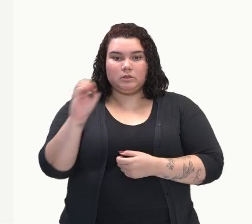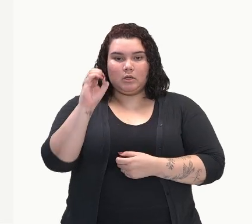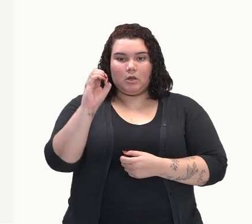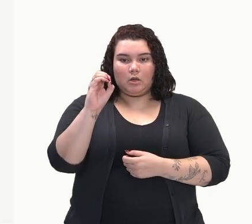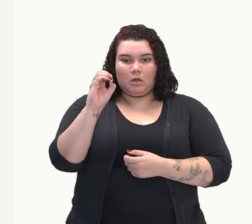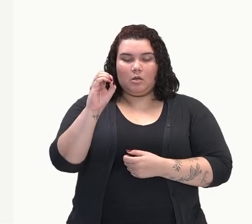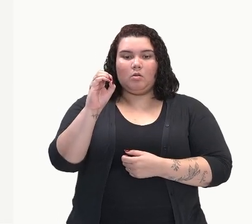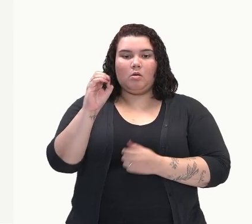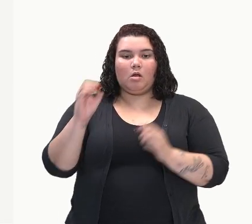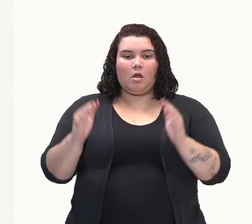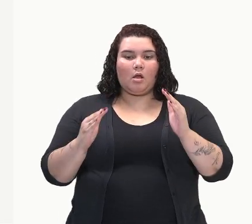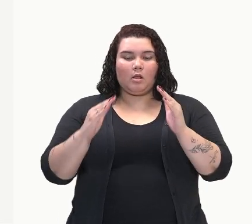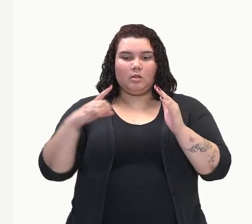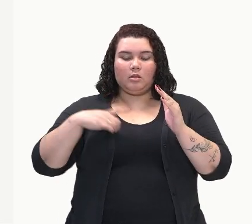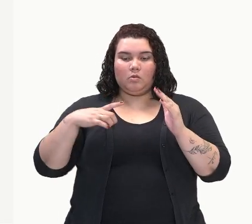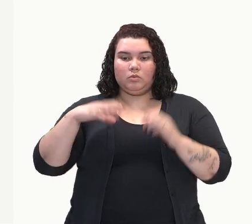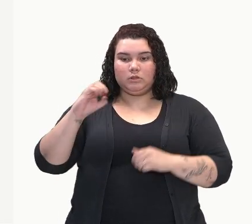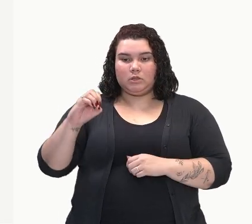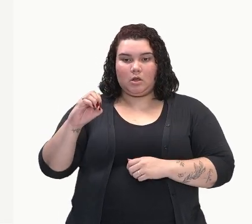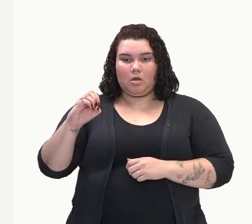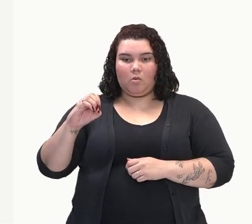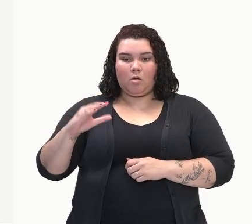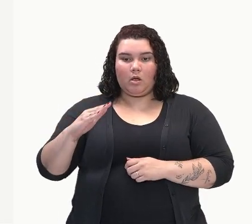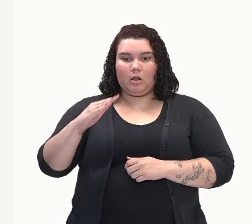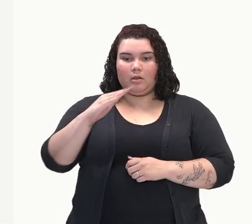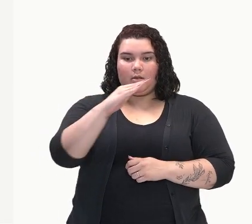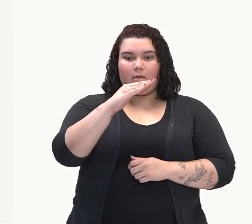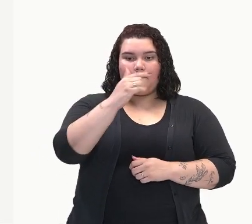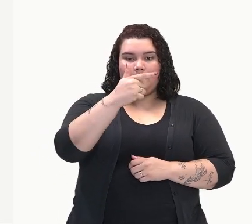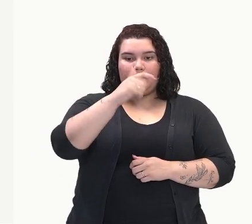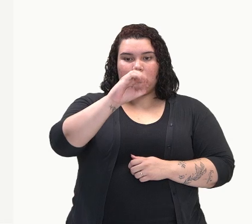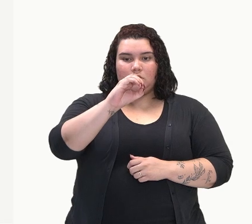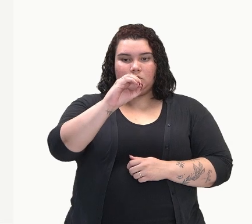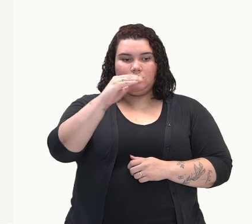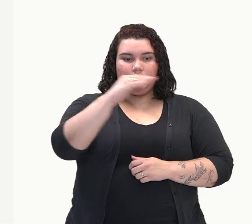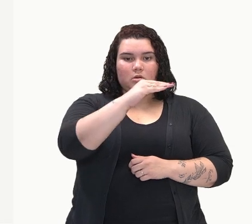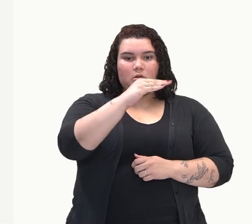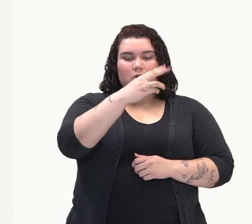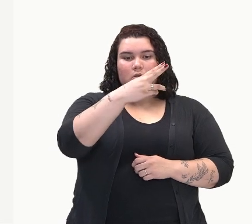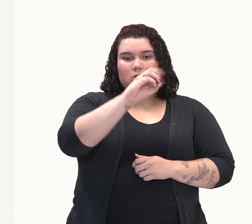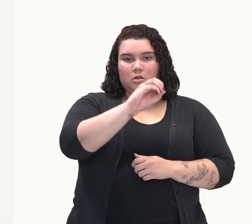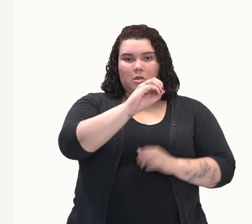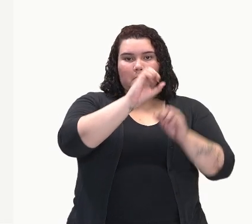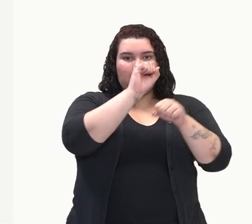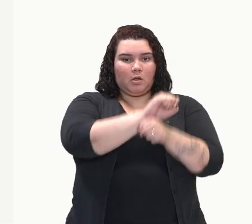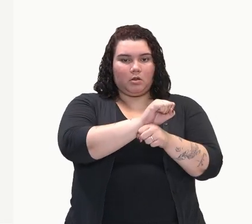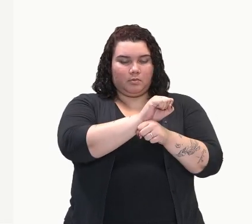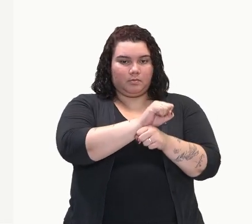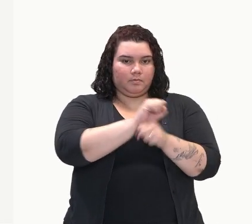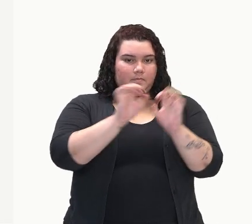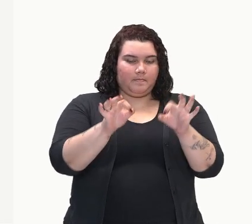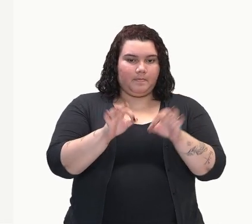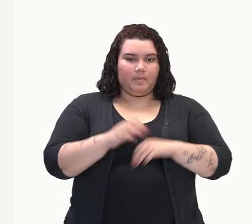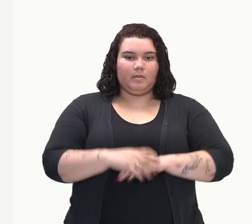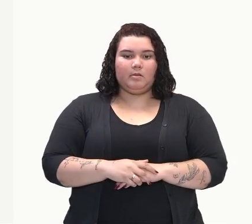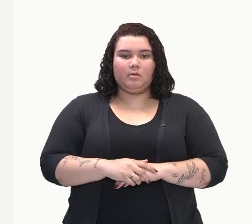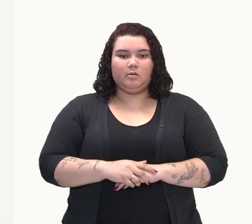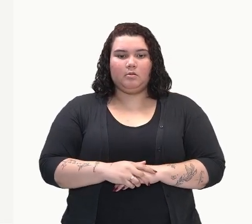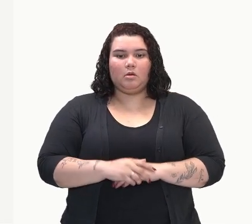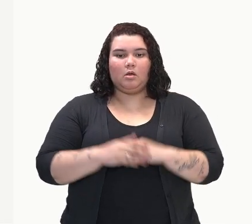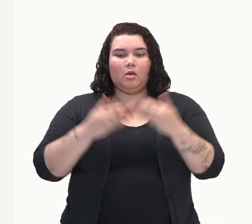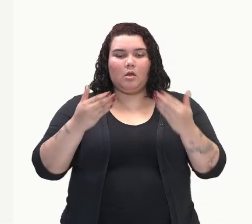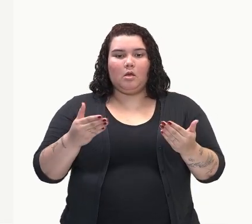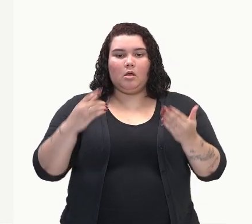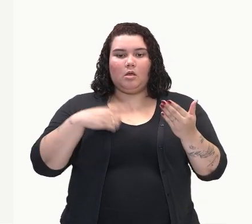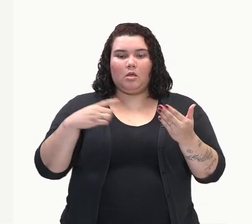20, depois ela permanece constante aqui, mas ela não foi constante todo o tempo. Determine o trabalho dessa força após o corpo